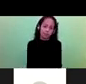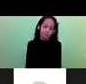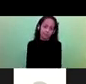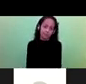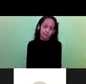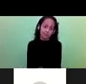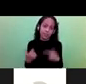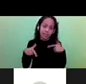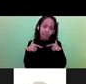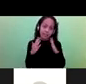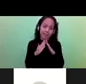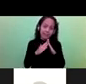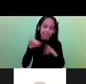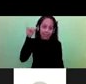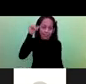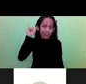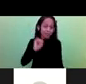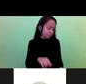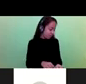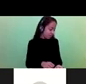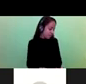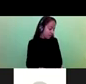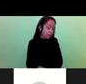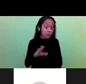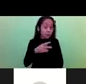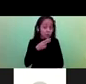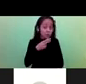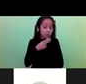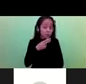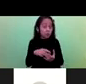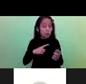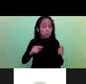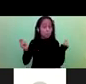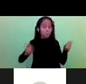Mas eu não posso negar que é possível